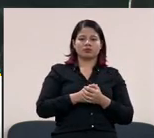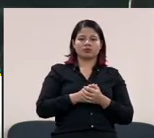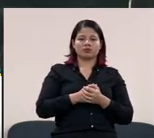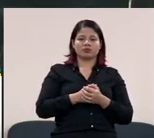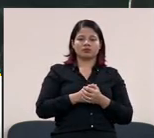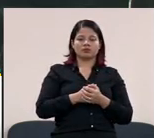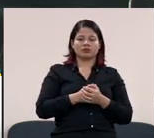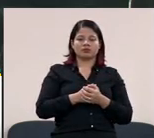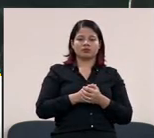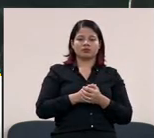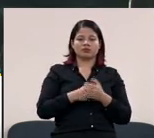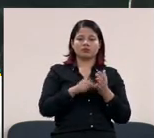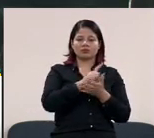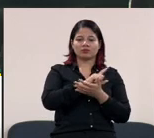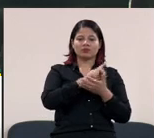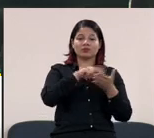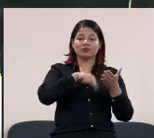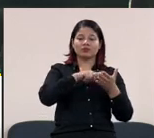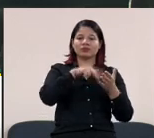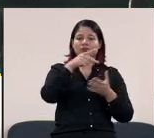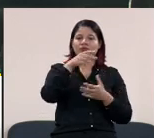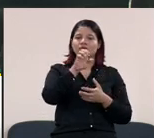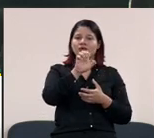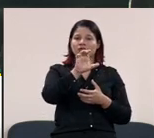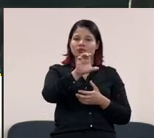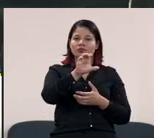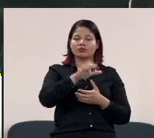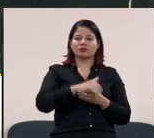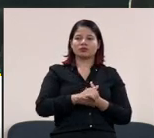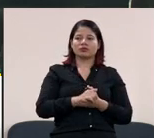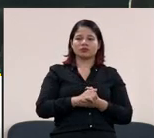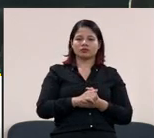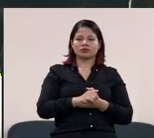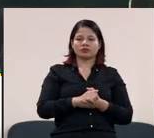723/2019. Antes, porém, a leitura da PEC. Ok.